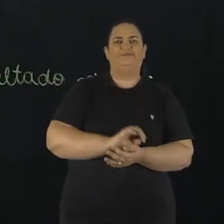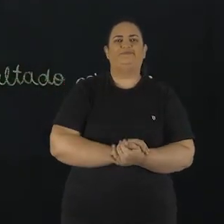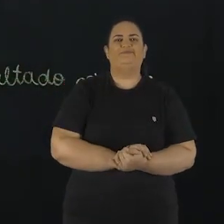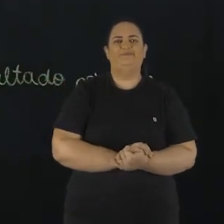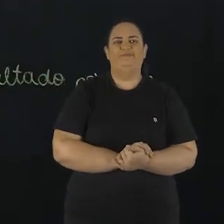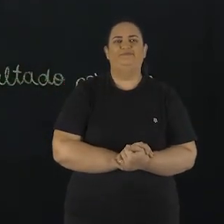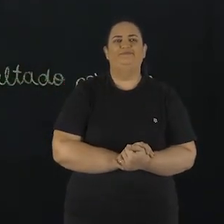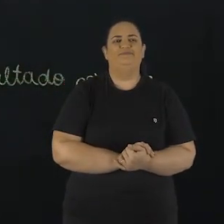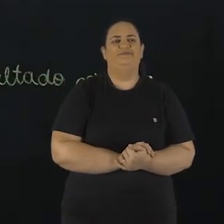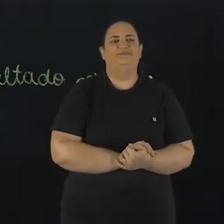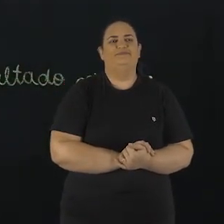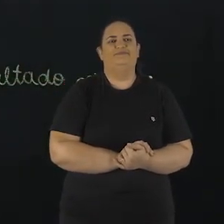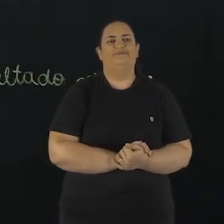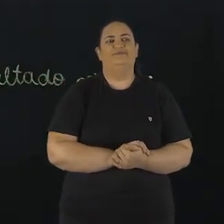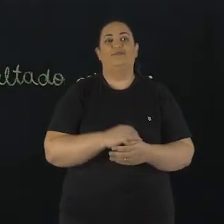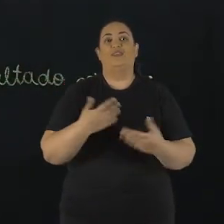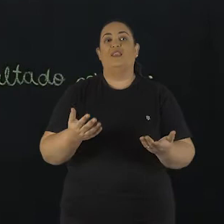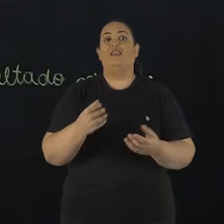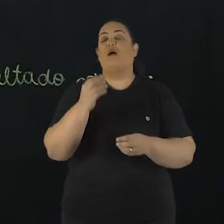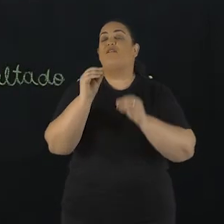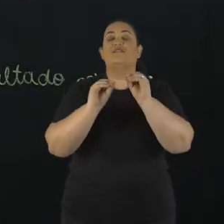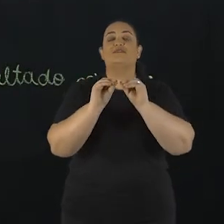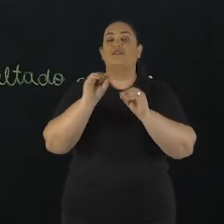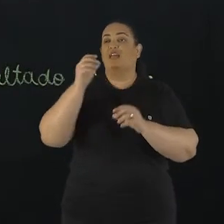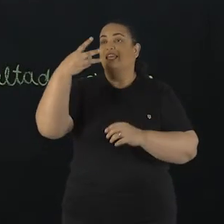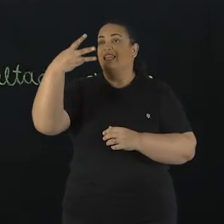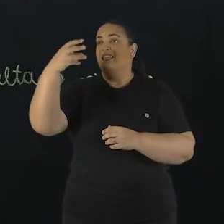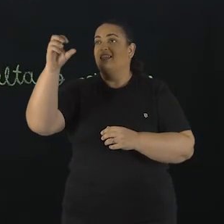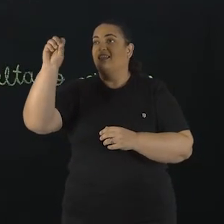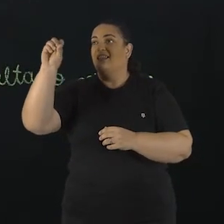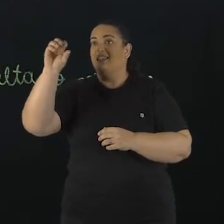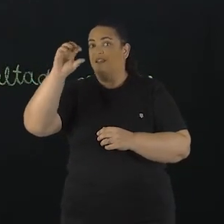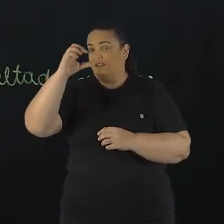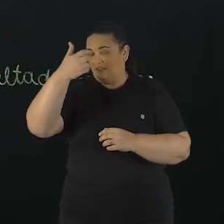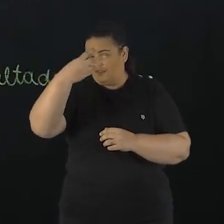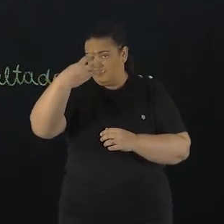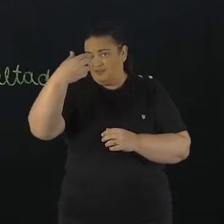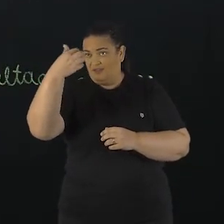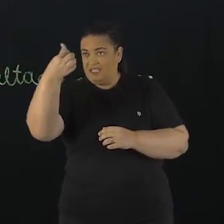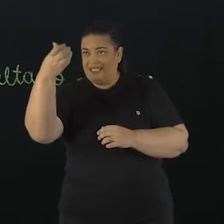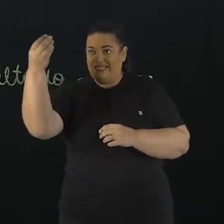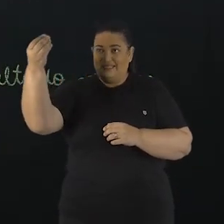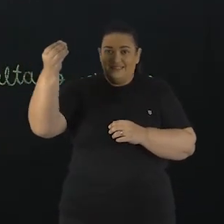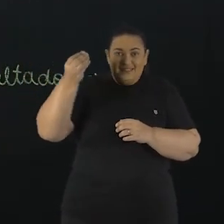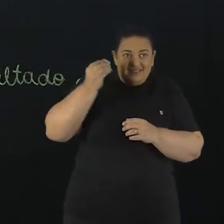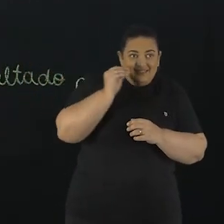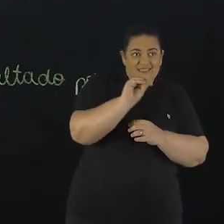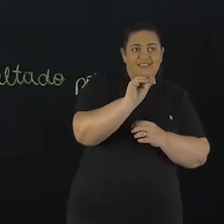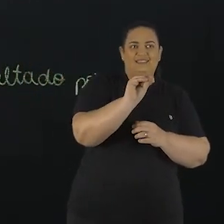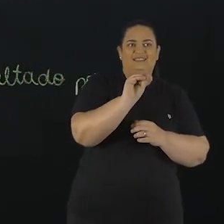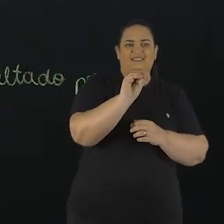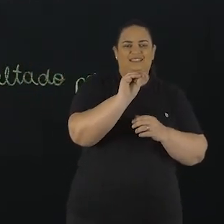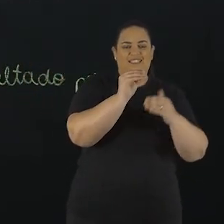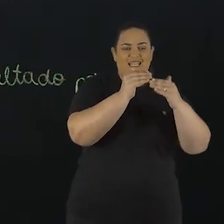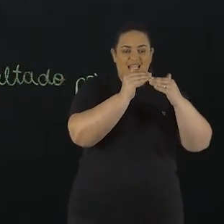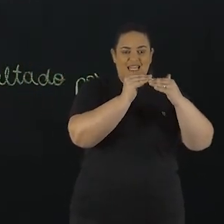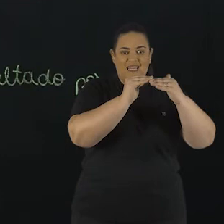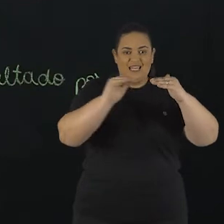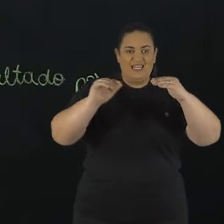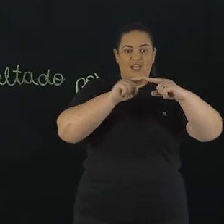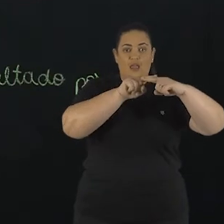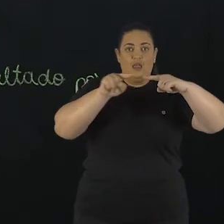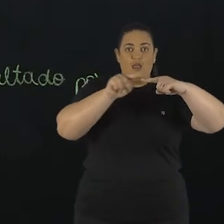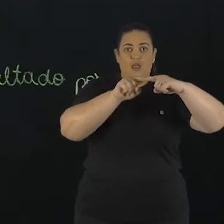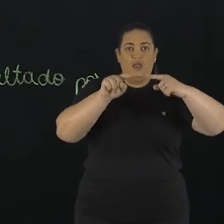igual a 36. Logo, então, a gente vai ter que resolver a divisão entre quem? Entre